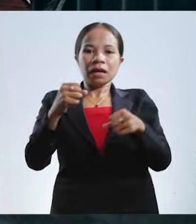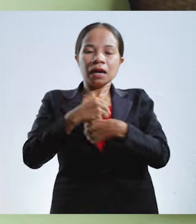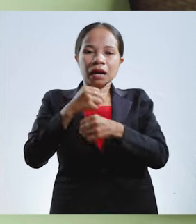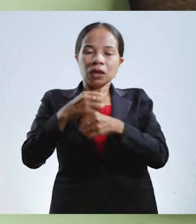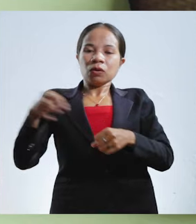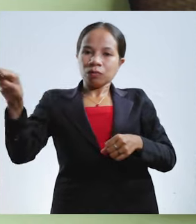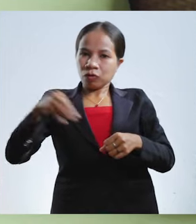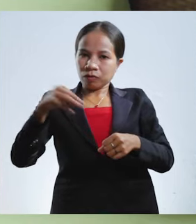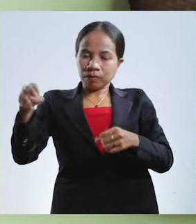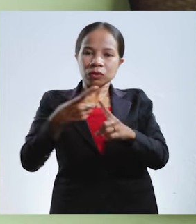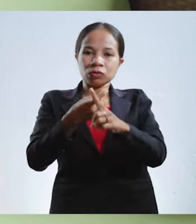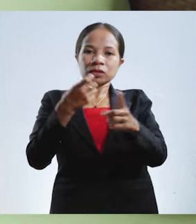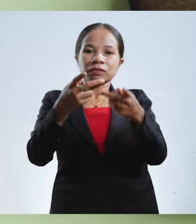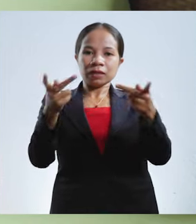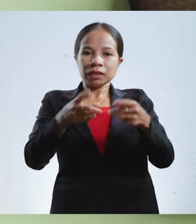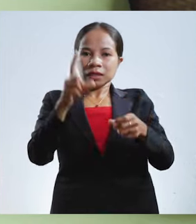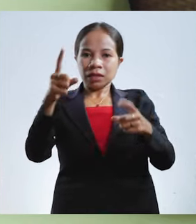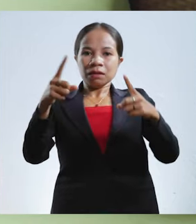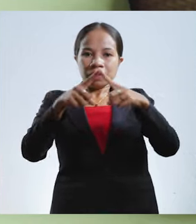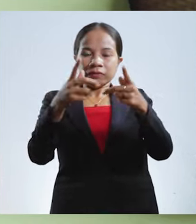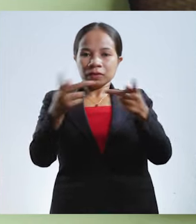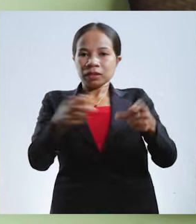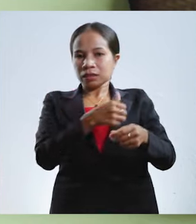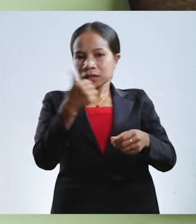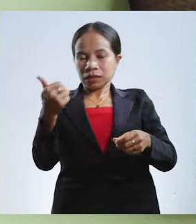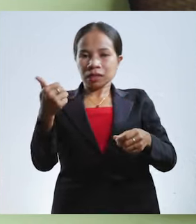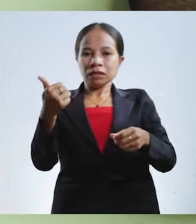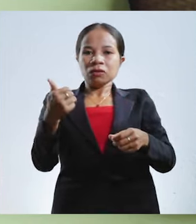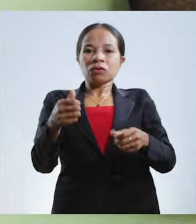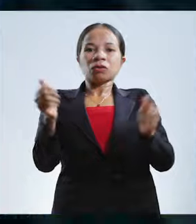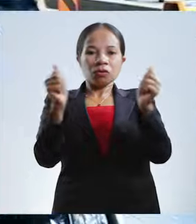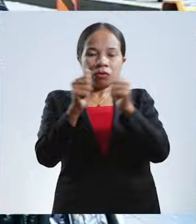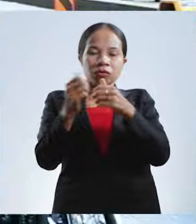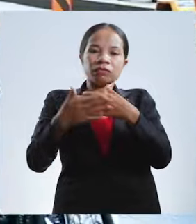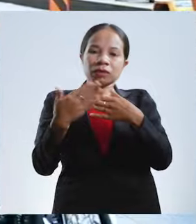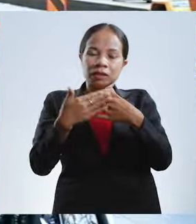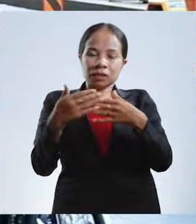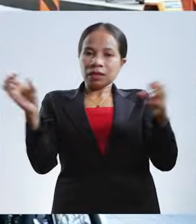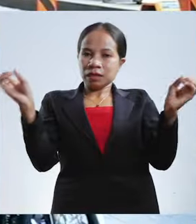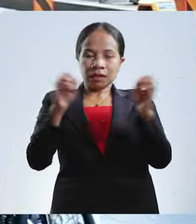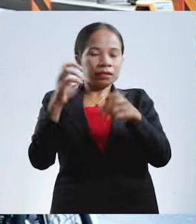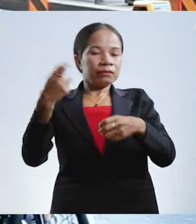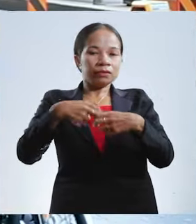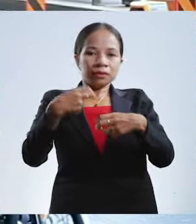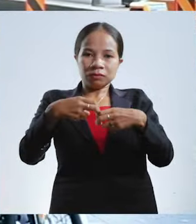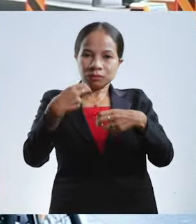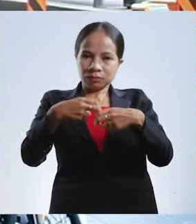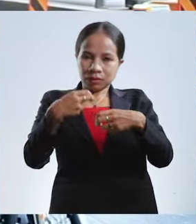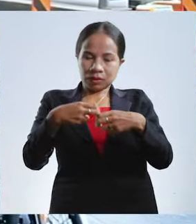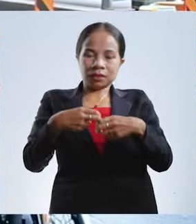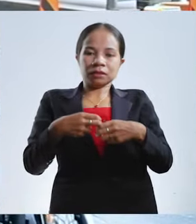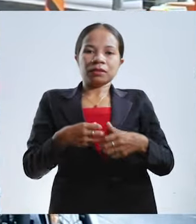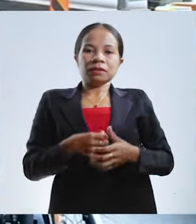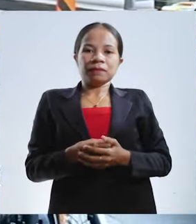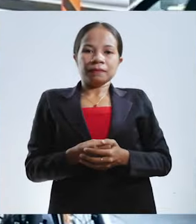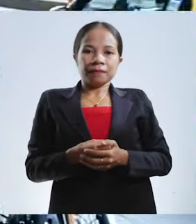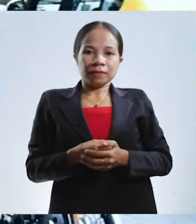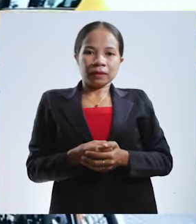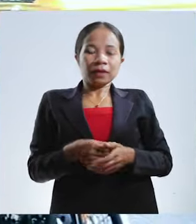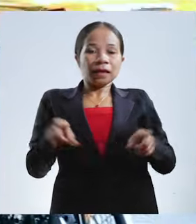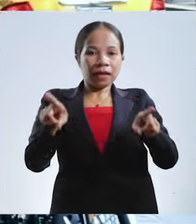sira bele halu momentu si fatting ida ba fatting selu kene ho fasil ne la asa la dificulta sira